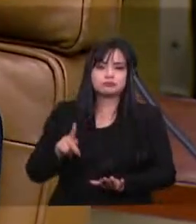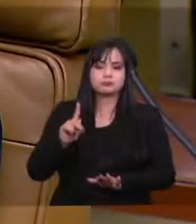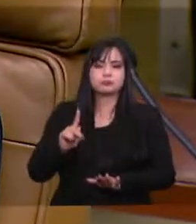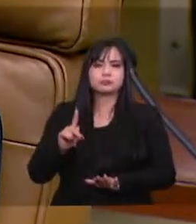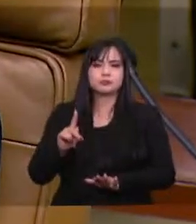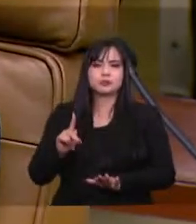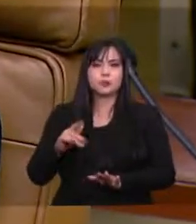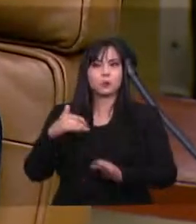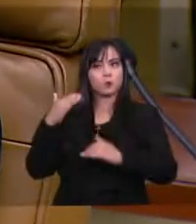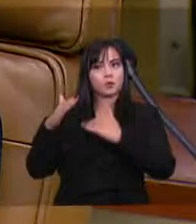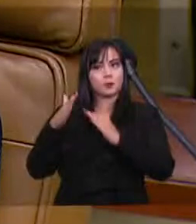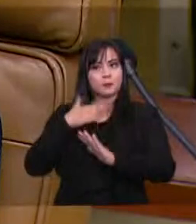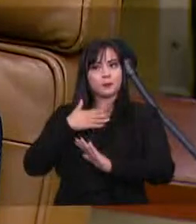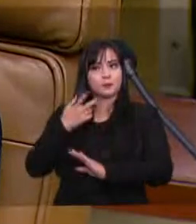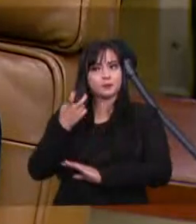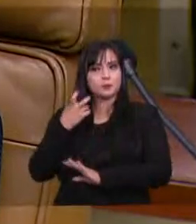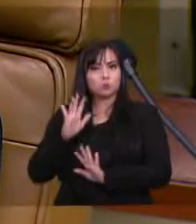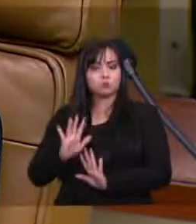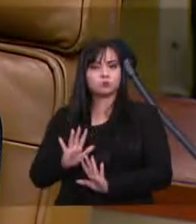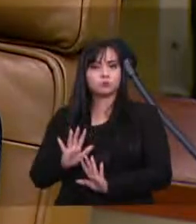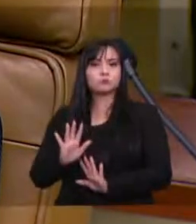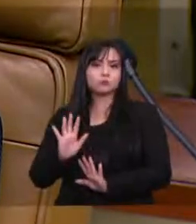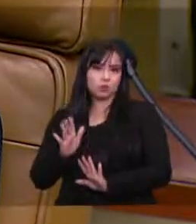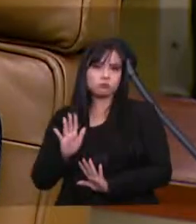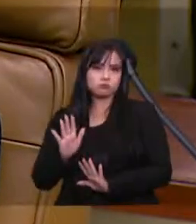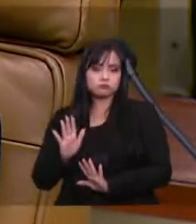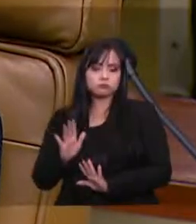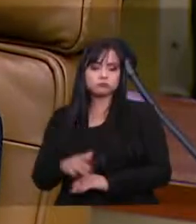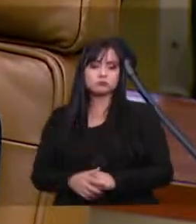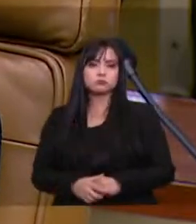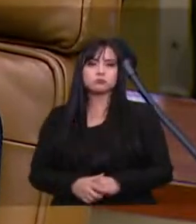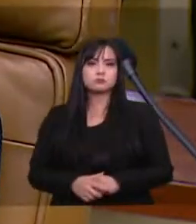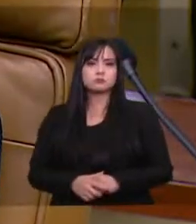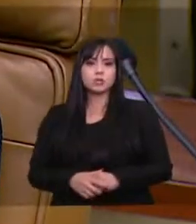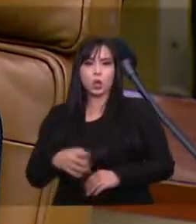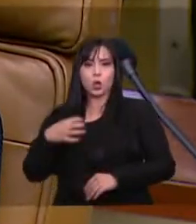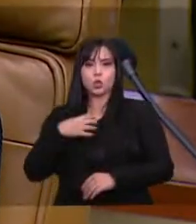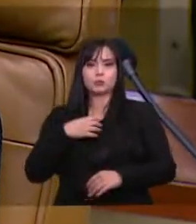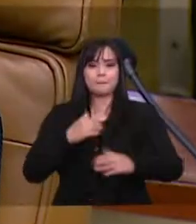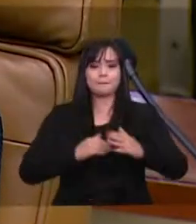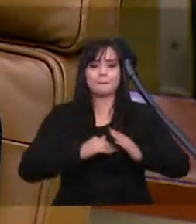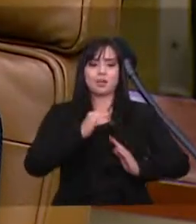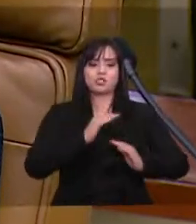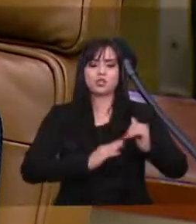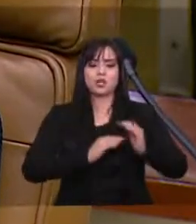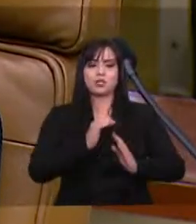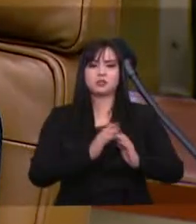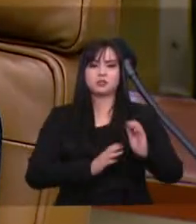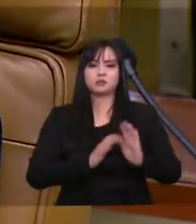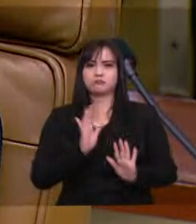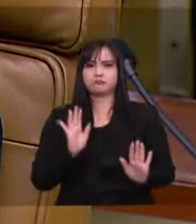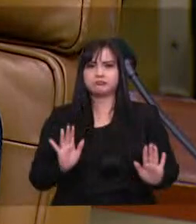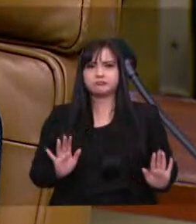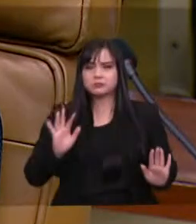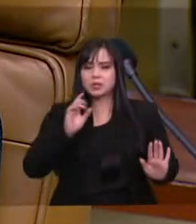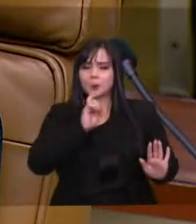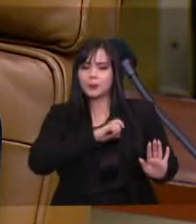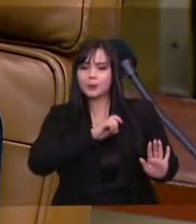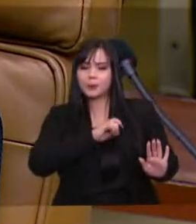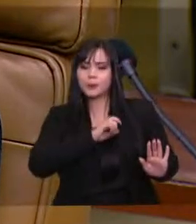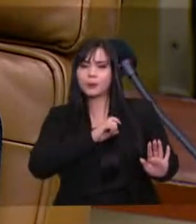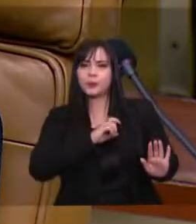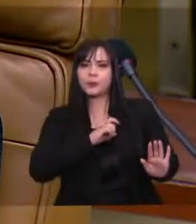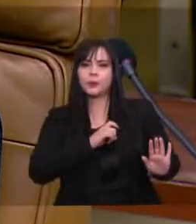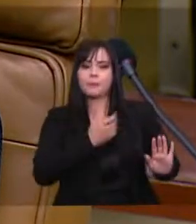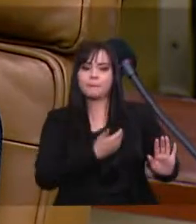seguido quando há no meu modo de ver Como de fato há condutas praticadas com mau ferimento do patrimônio